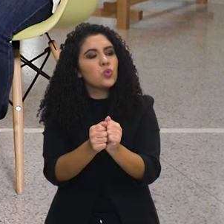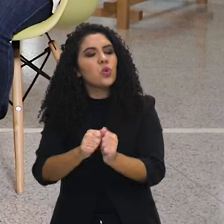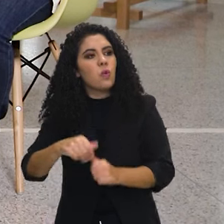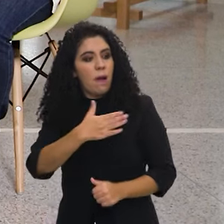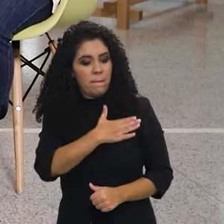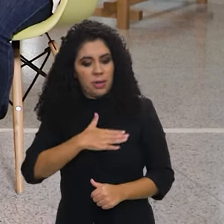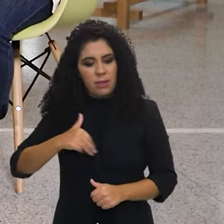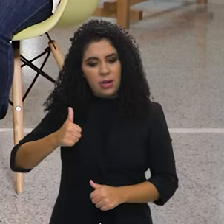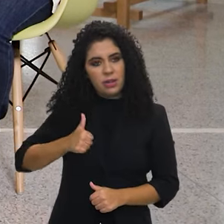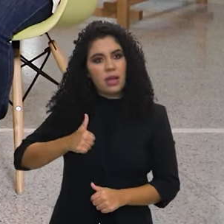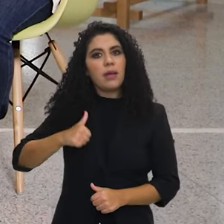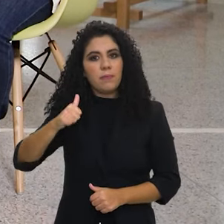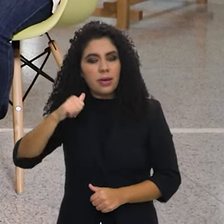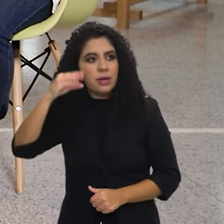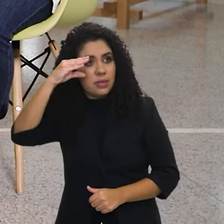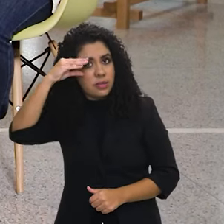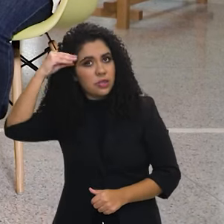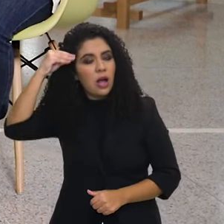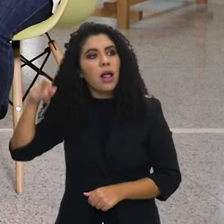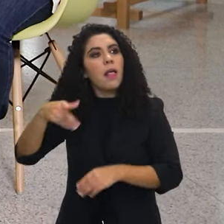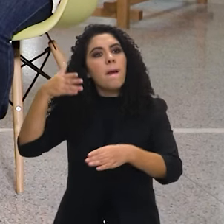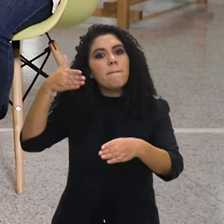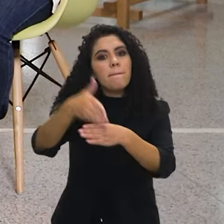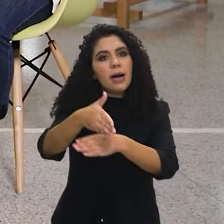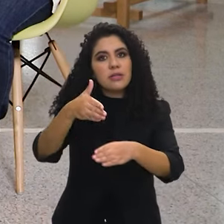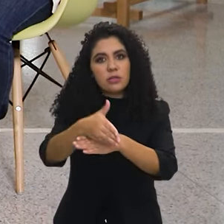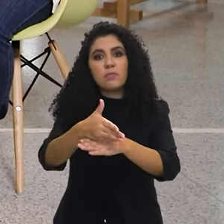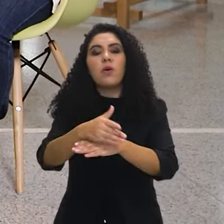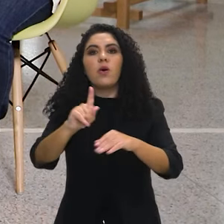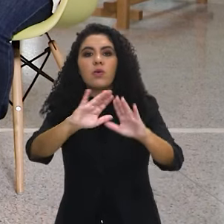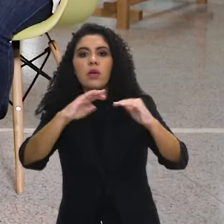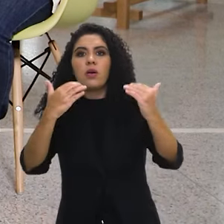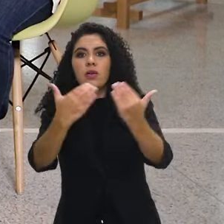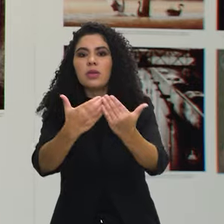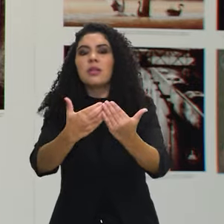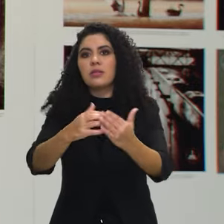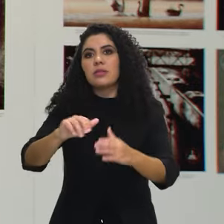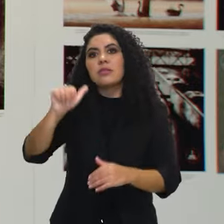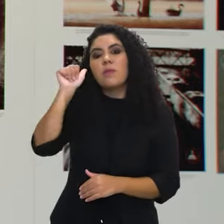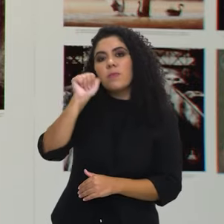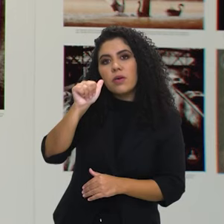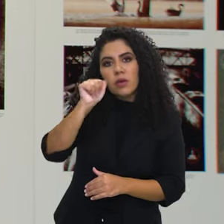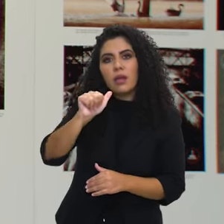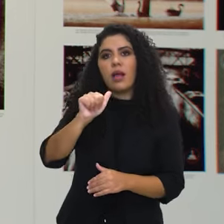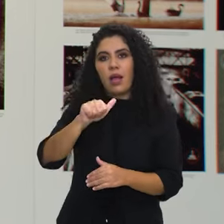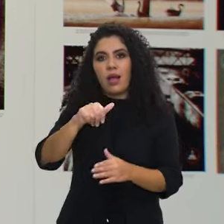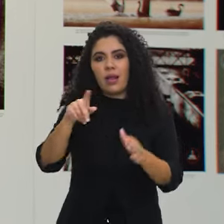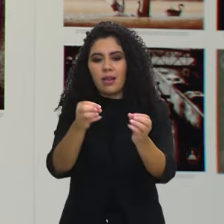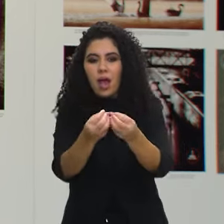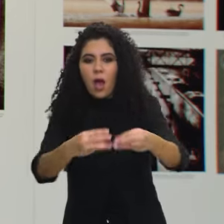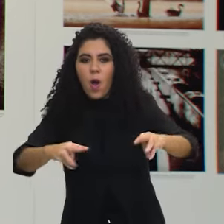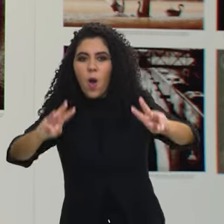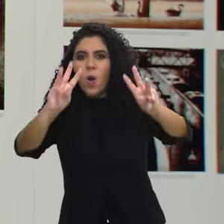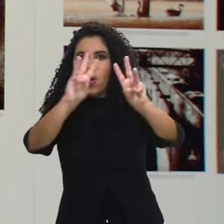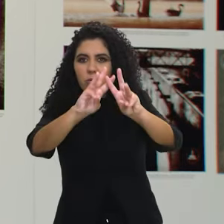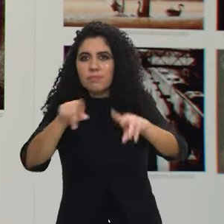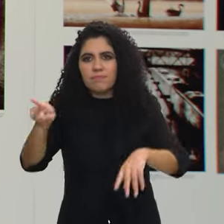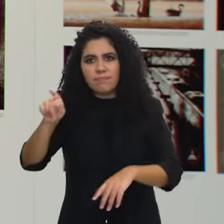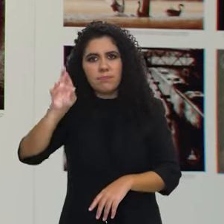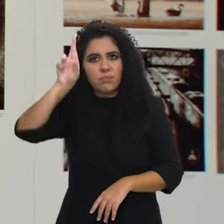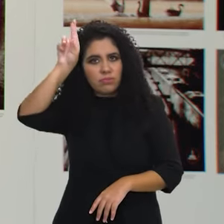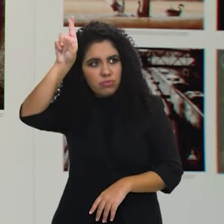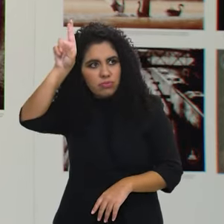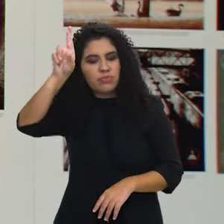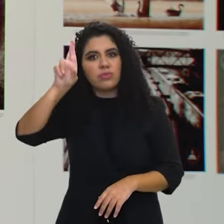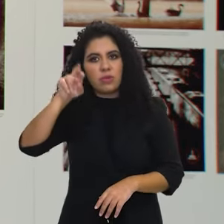dama janja e participou da Sessão da comissão sobre a situação da mulher na ONU um evento muito importante lá né a senhora